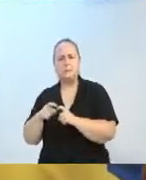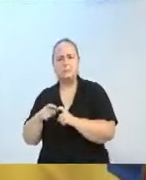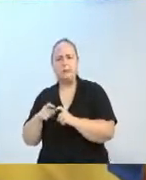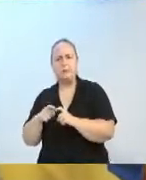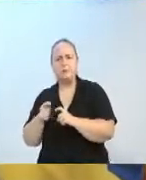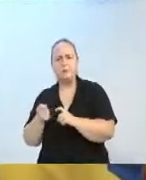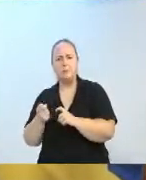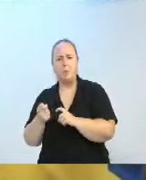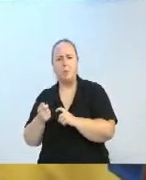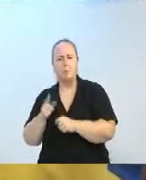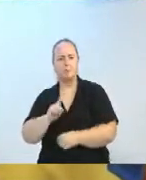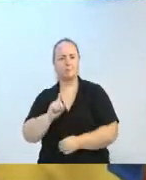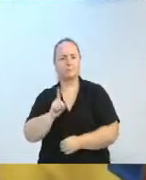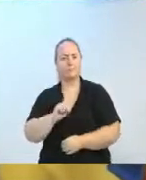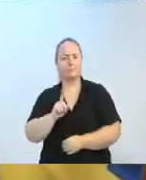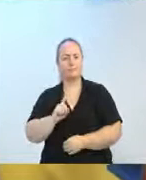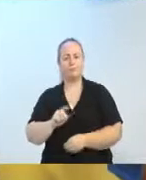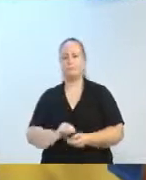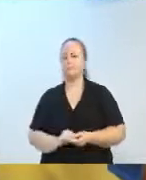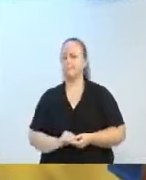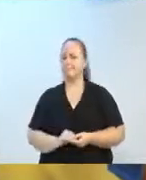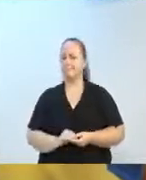sociedade para